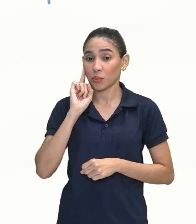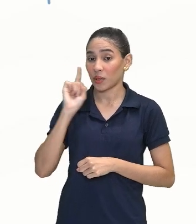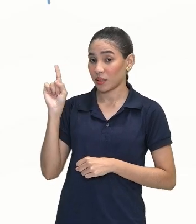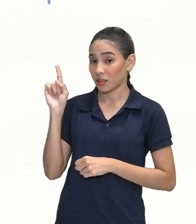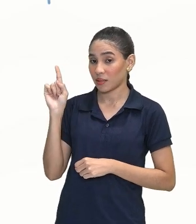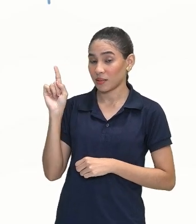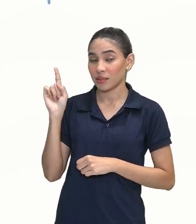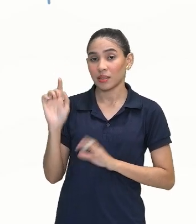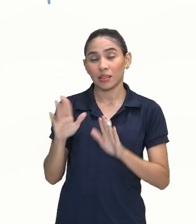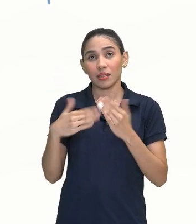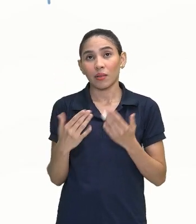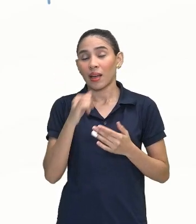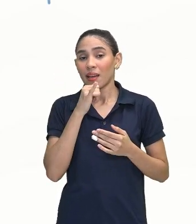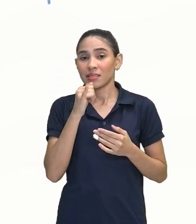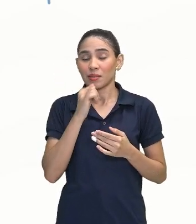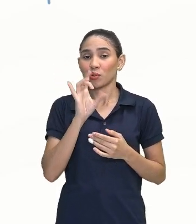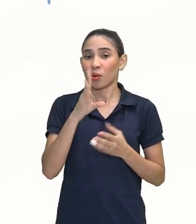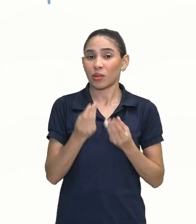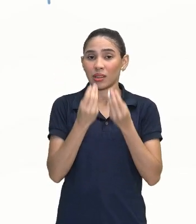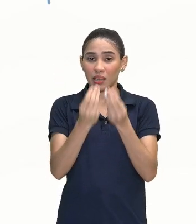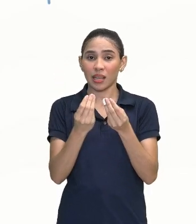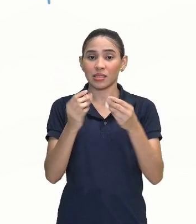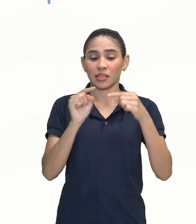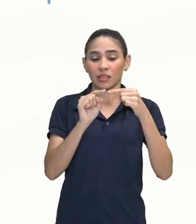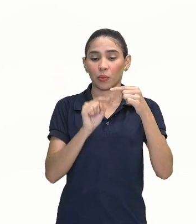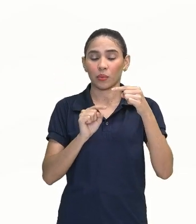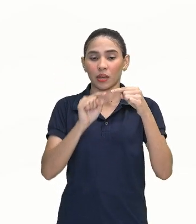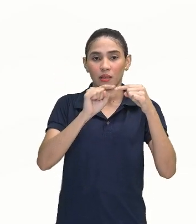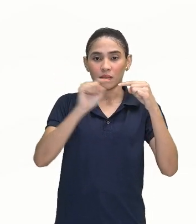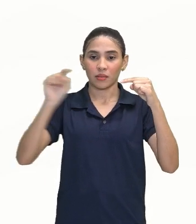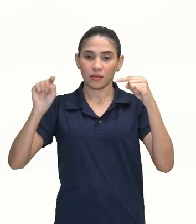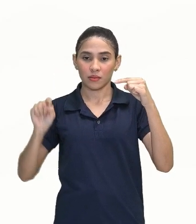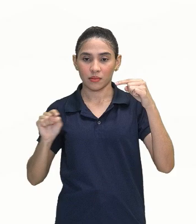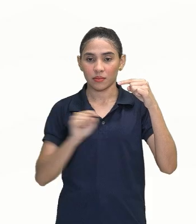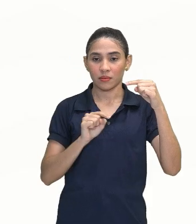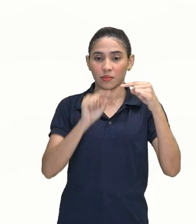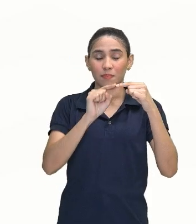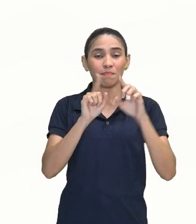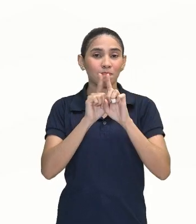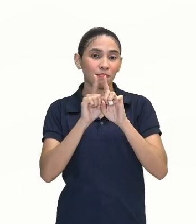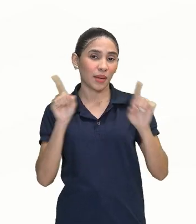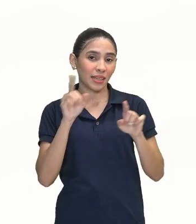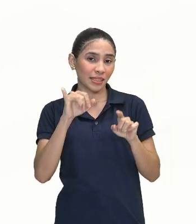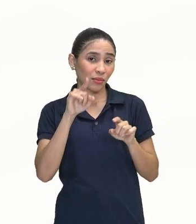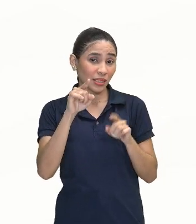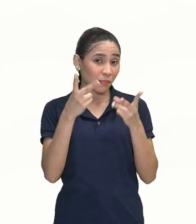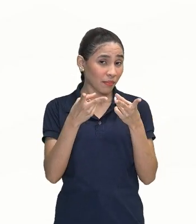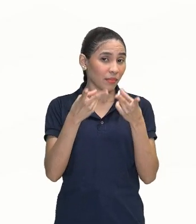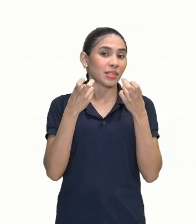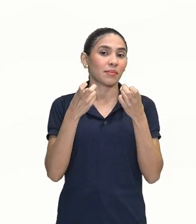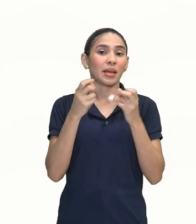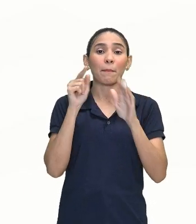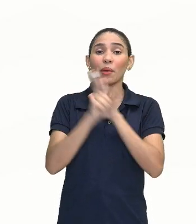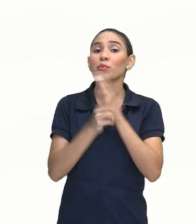seja, é como se eu desse apenas uma volta nessa figura. Mas, se você reparar bem, a